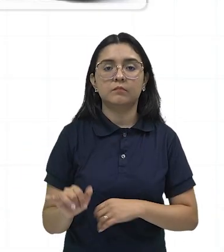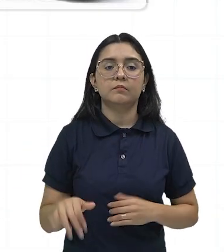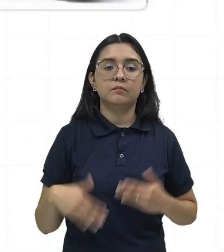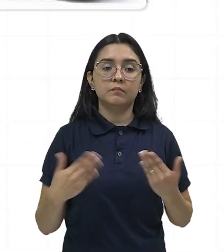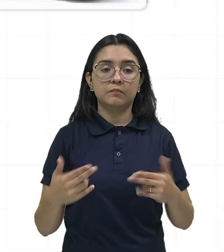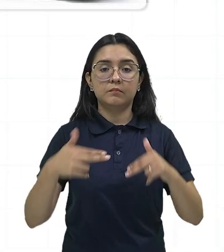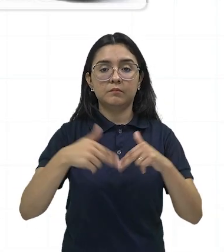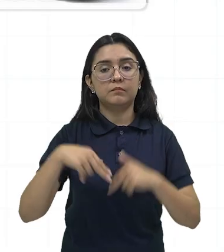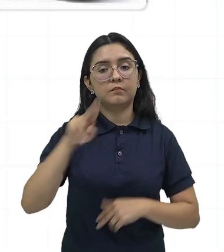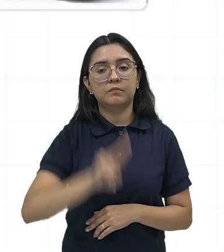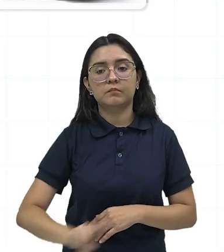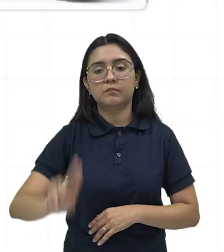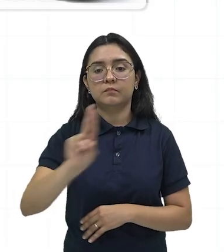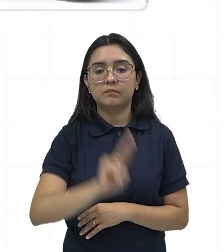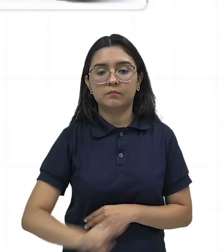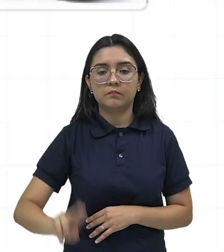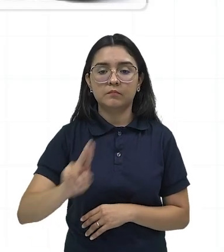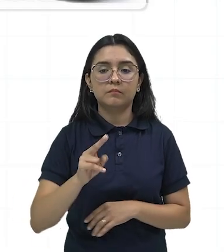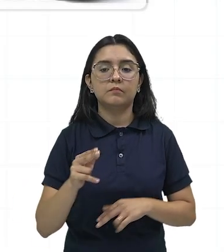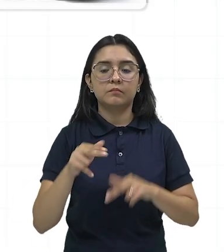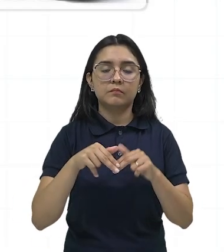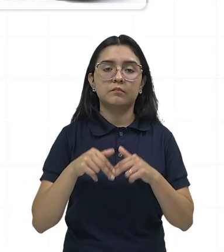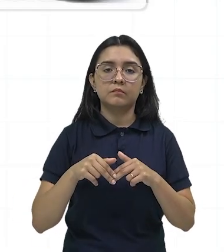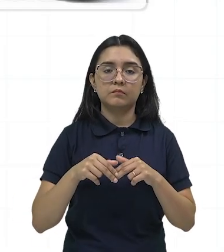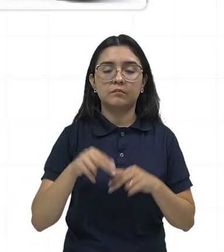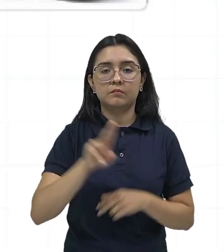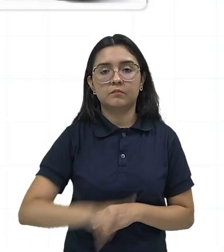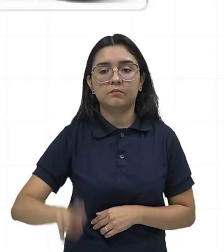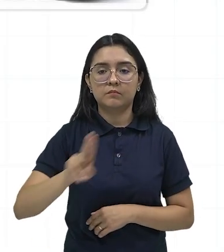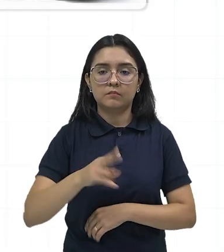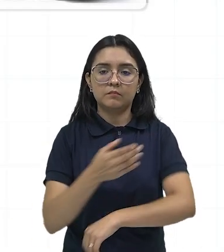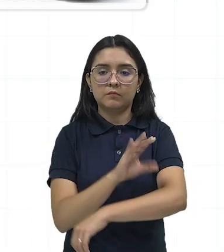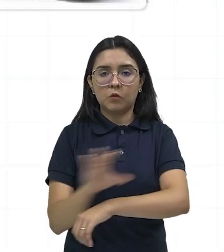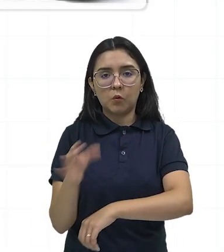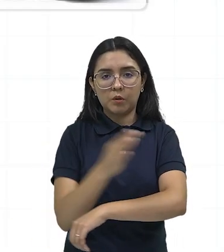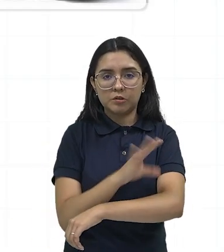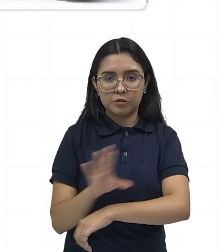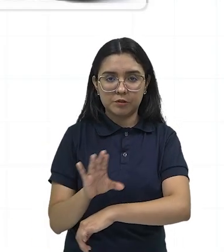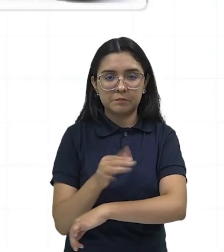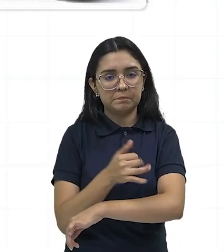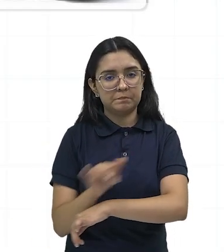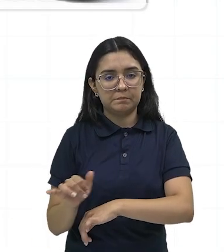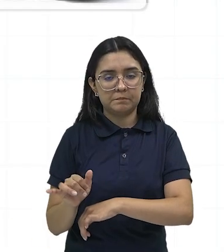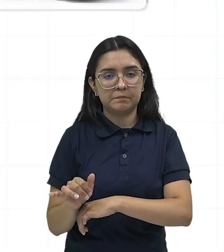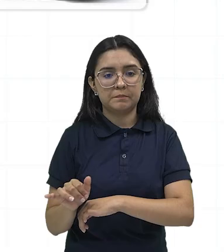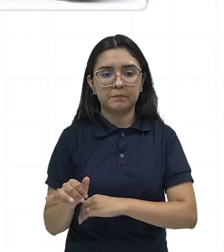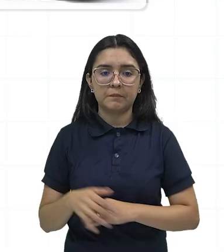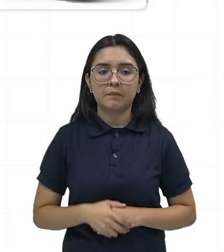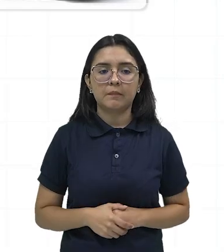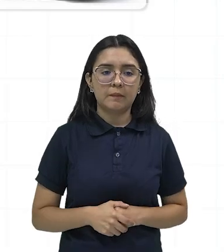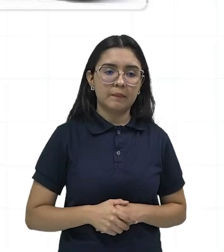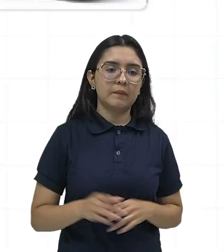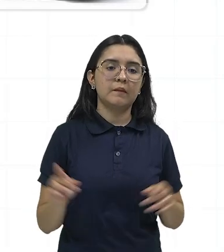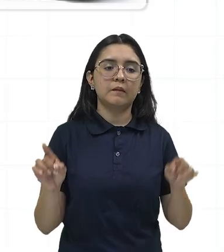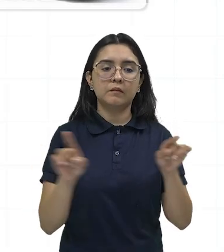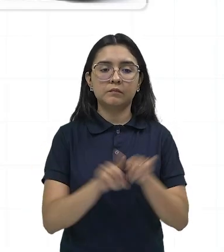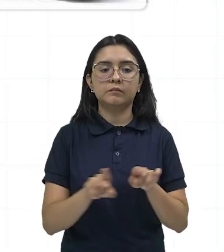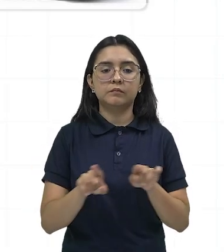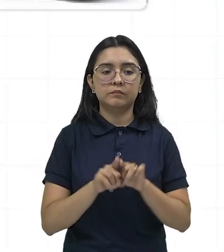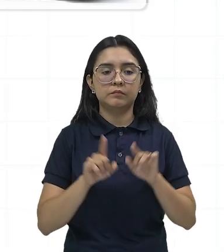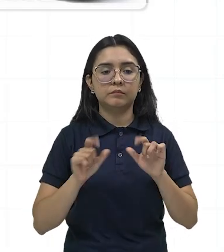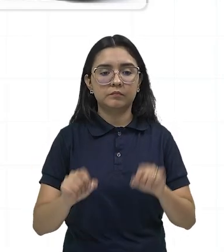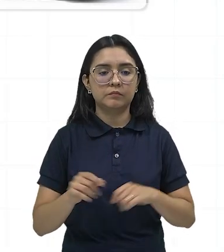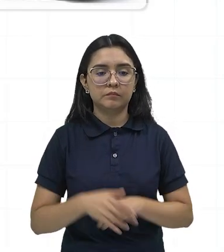muito utilizados na transmissão de corrente elétrica, em circuitos elétricos e